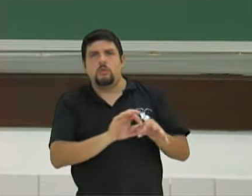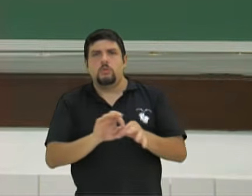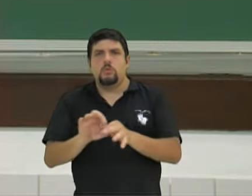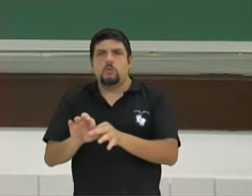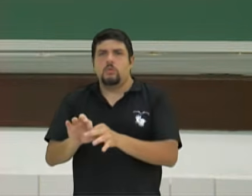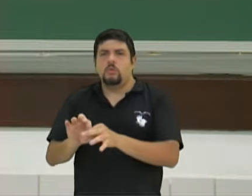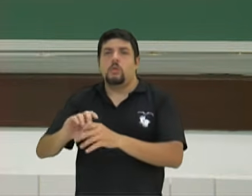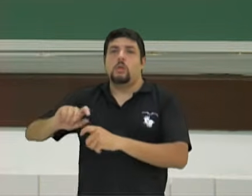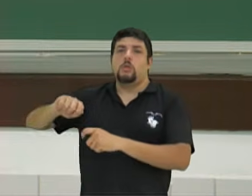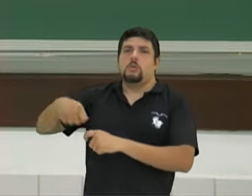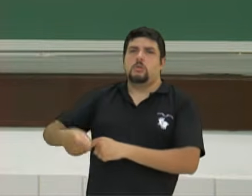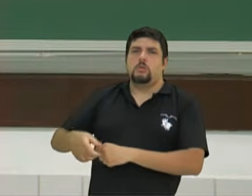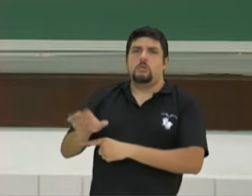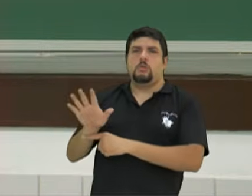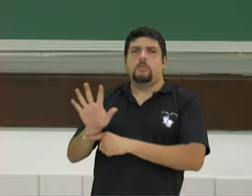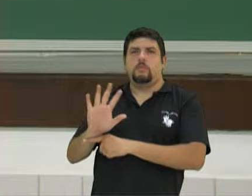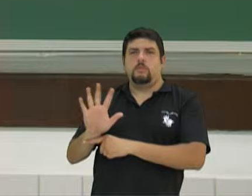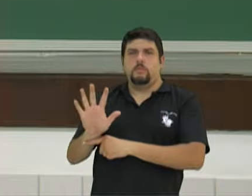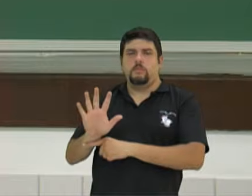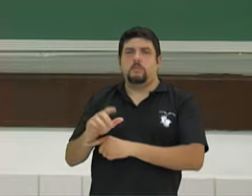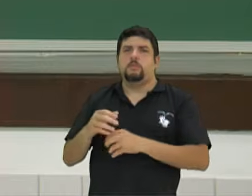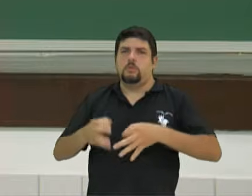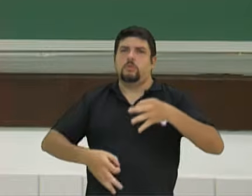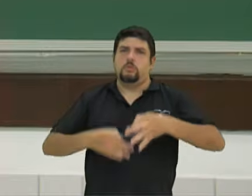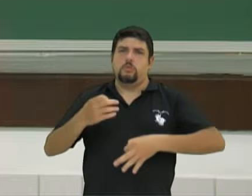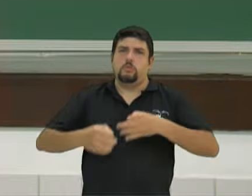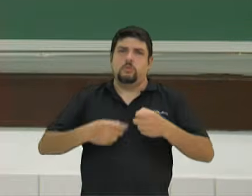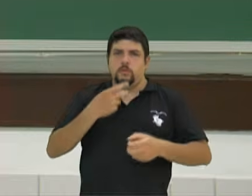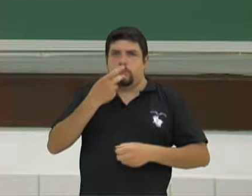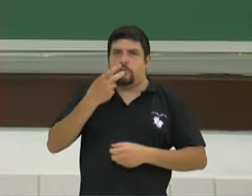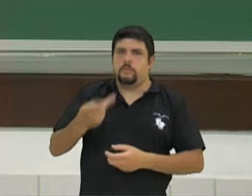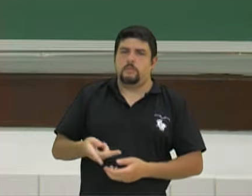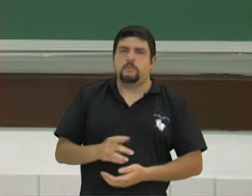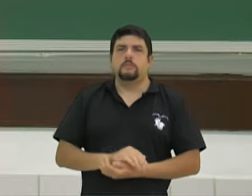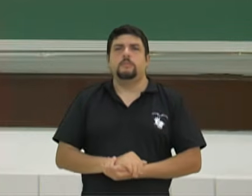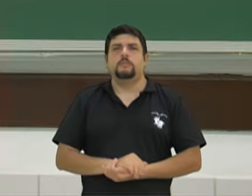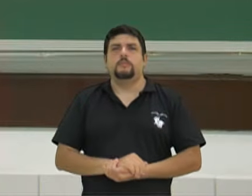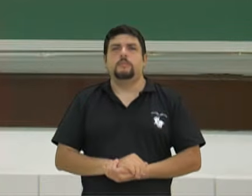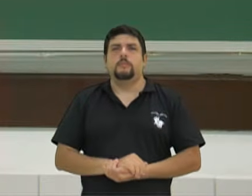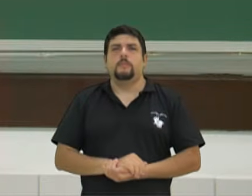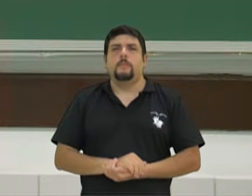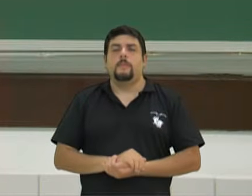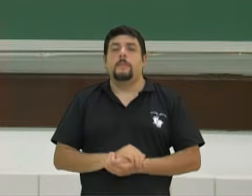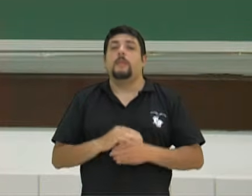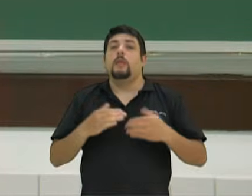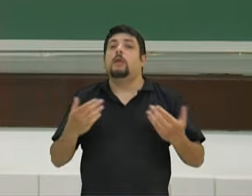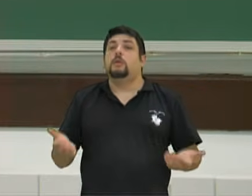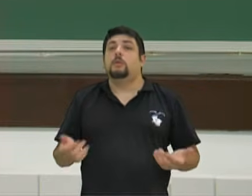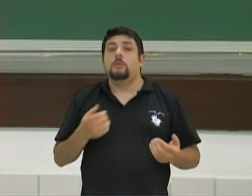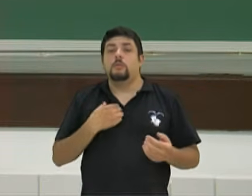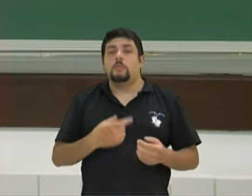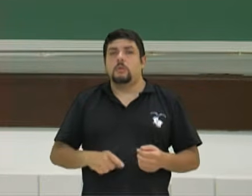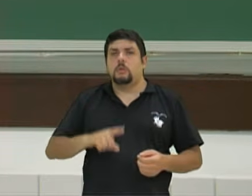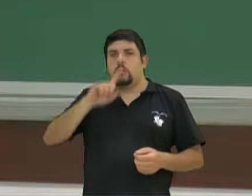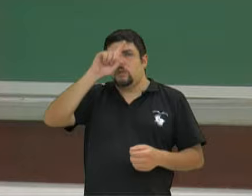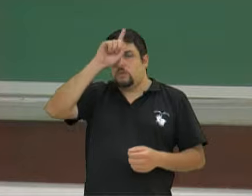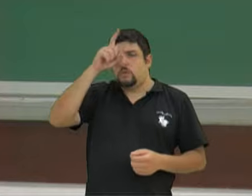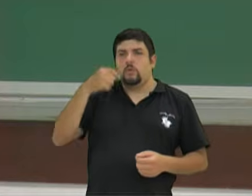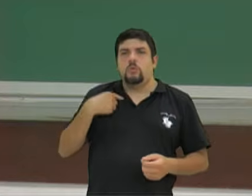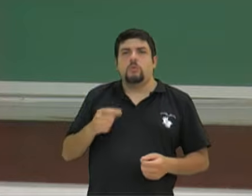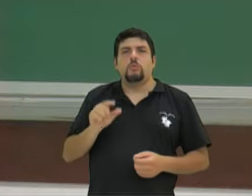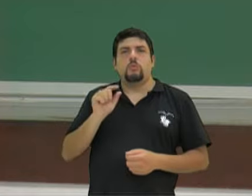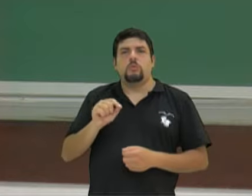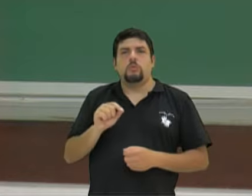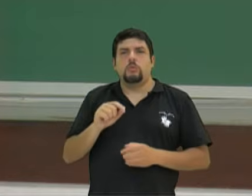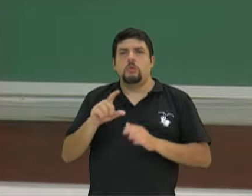um filme. Isso foi o termo do juiz, eu acho que foi usado na hora mais ou menos com esses termos. Daí que se criou a tal jurisprudência